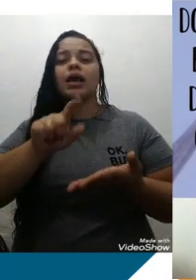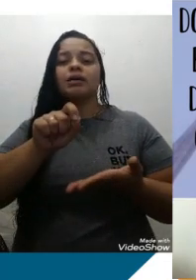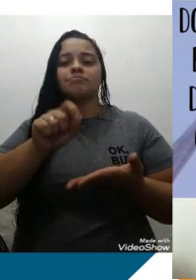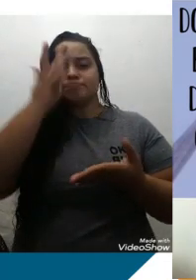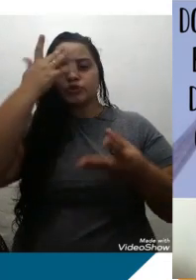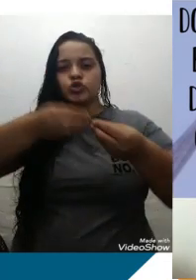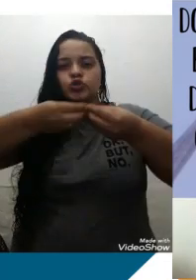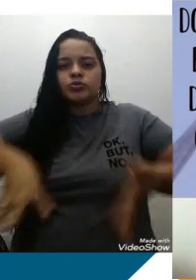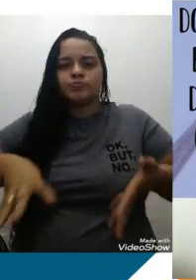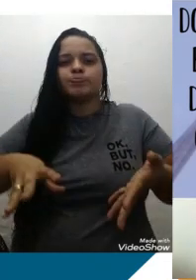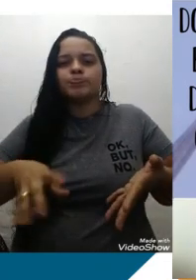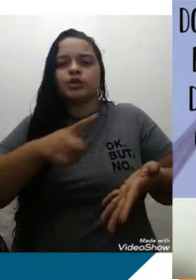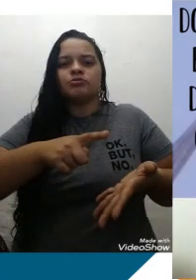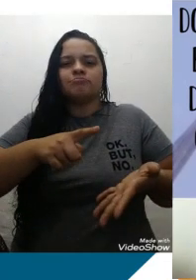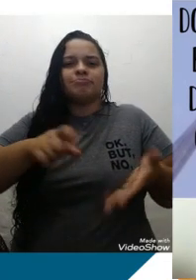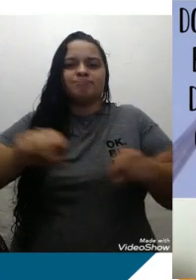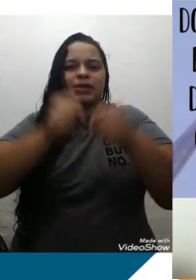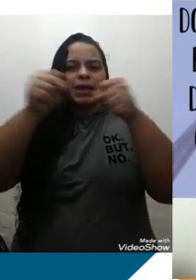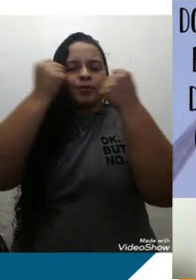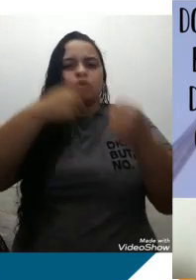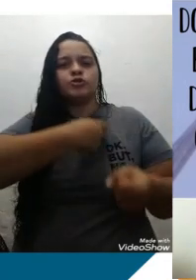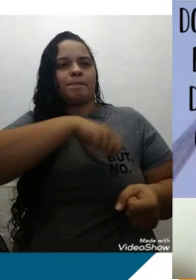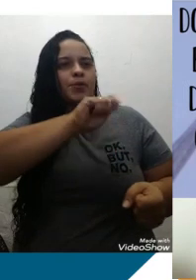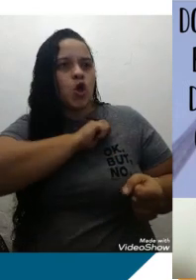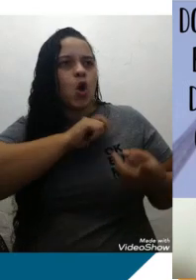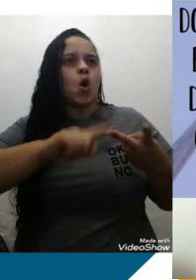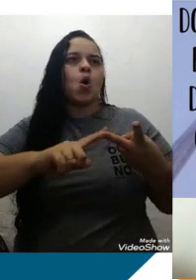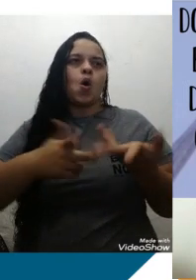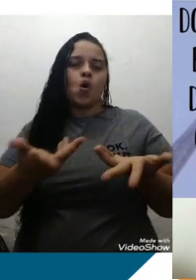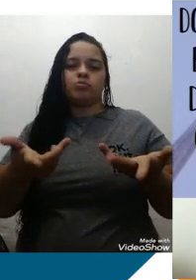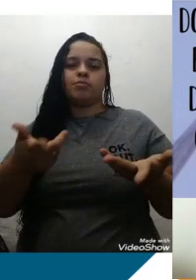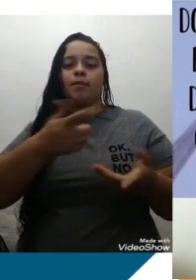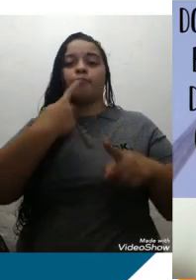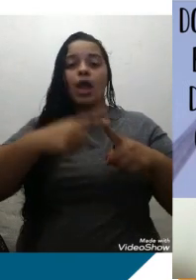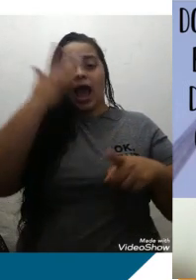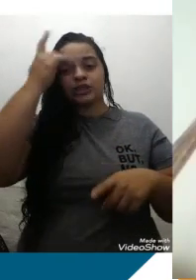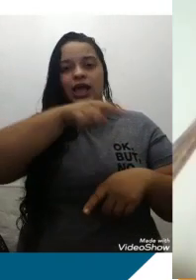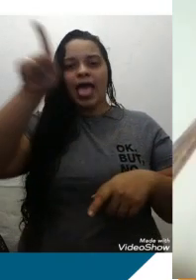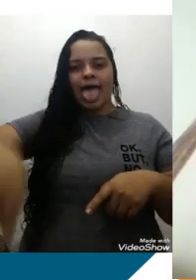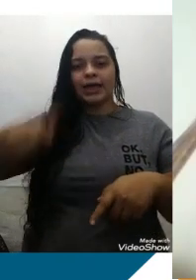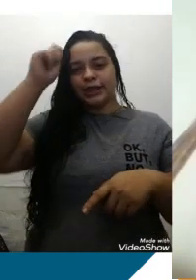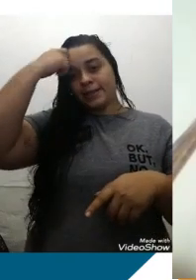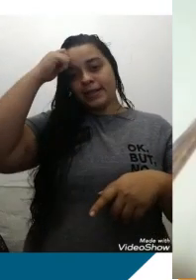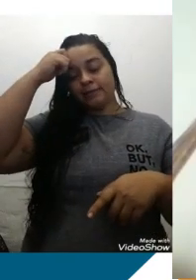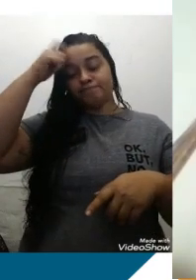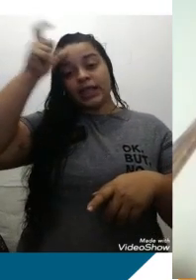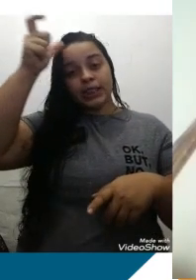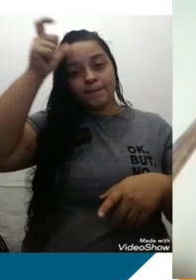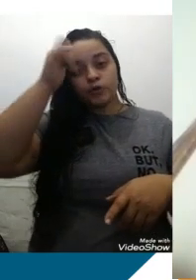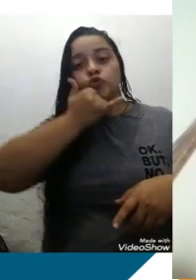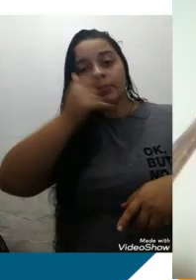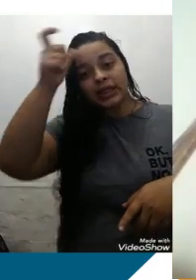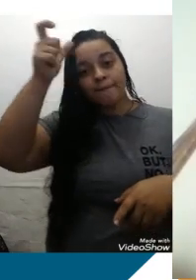eram demoníacos, por serem diferentes da tradição europeia. E aí poucos sobraram, mas alguns permanecem até hoje e